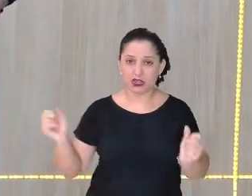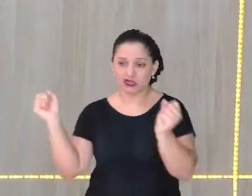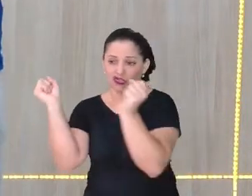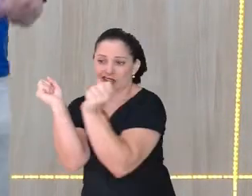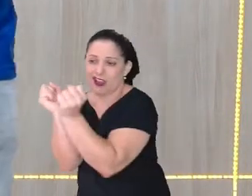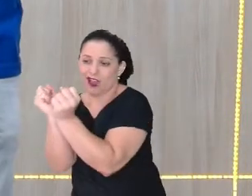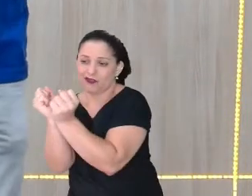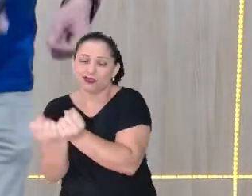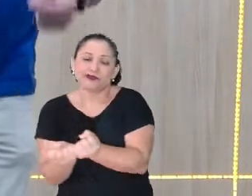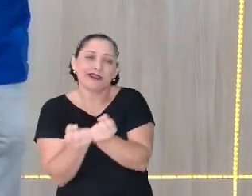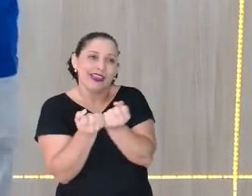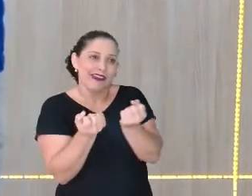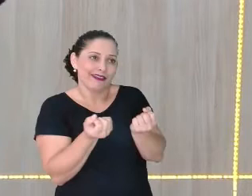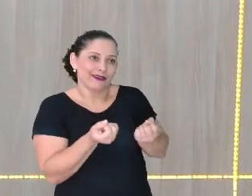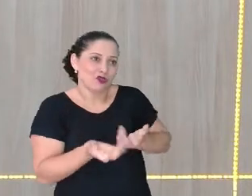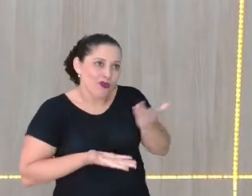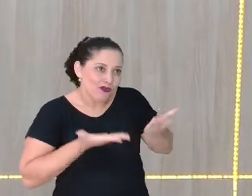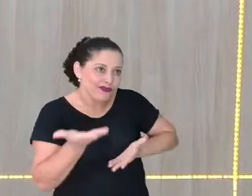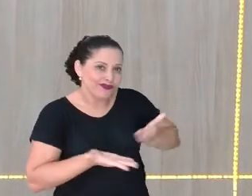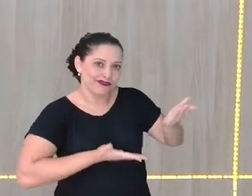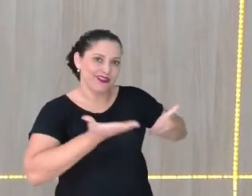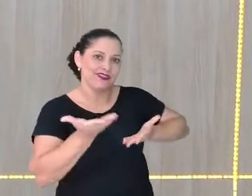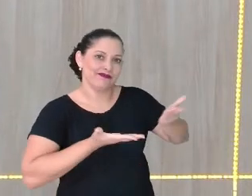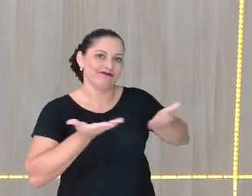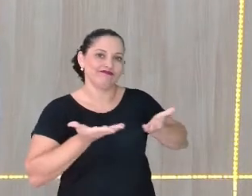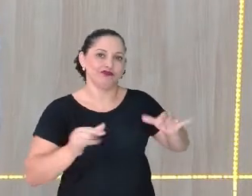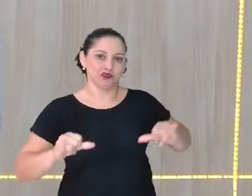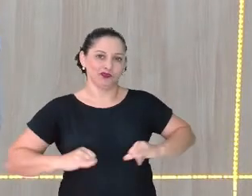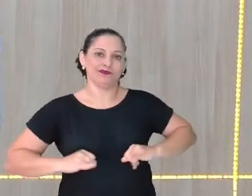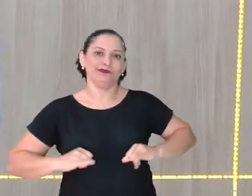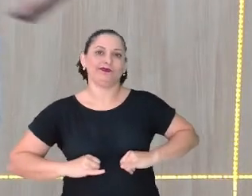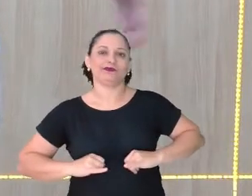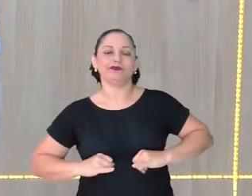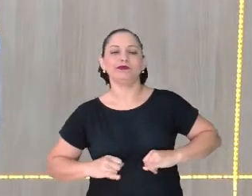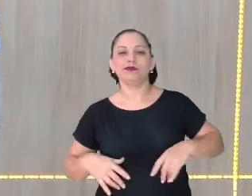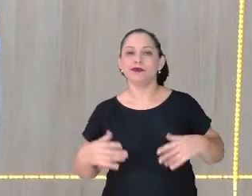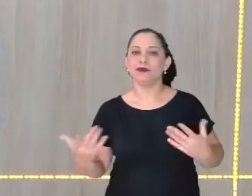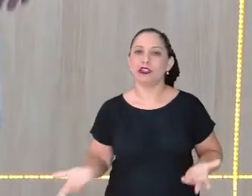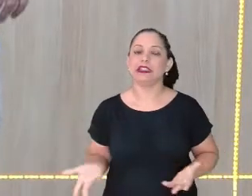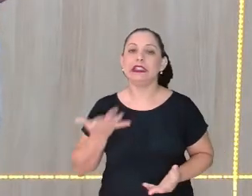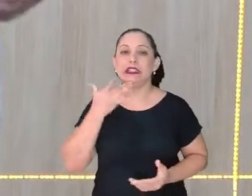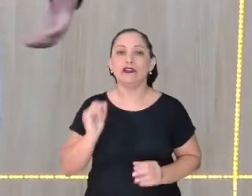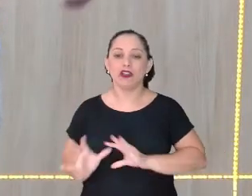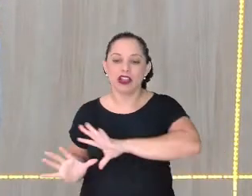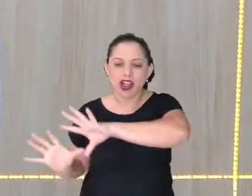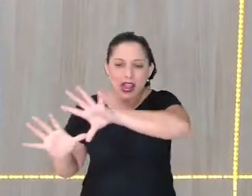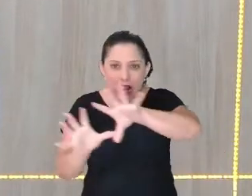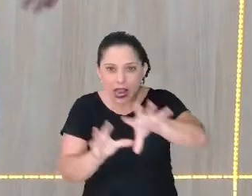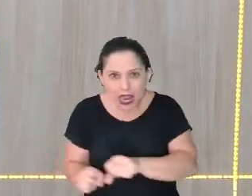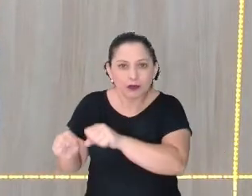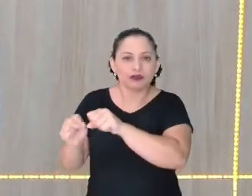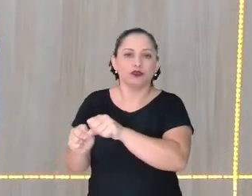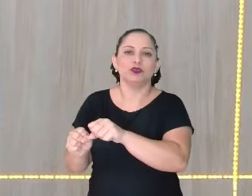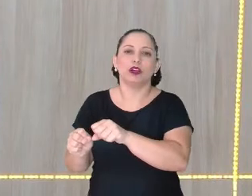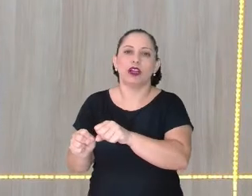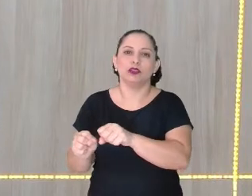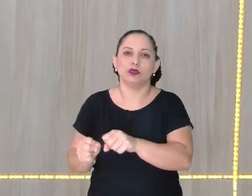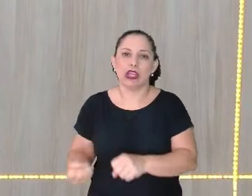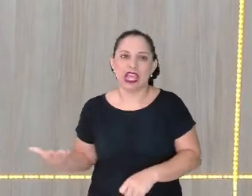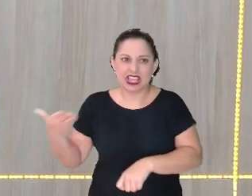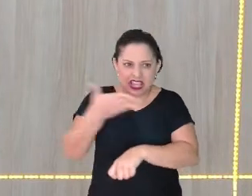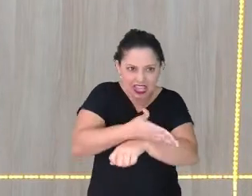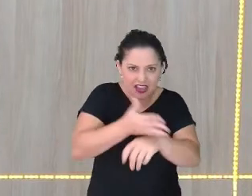senhor pela condição de ser escravo. Então, inicialmente, lógico, quem foi capturado ou quem foi não ia de bom